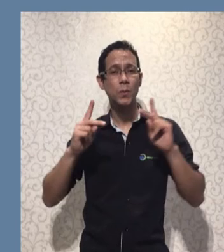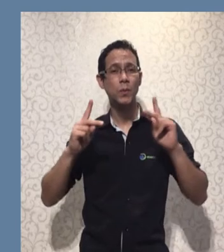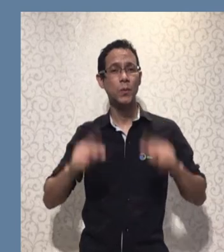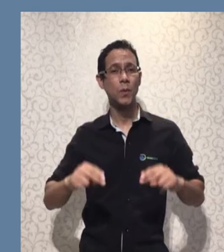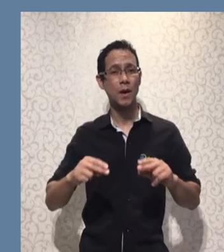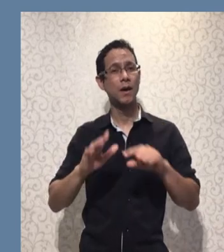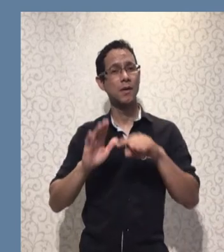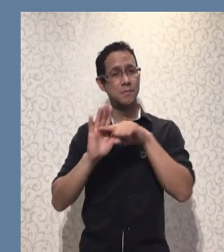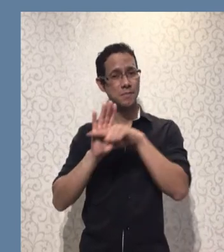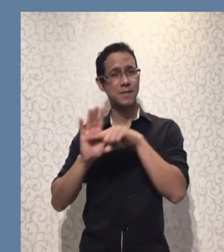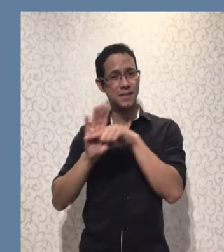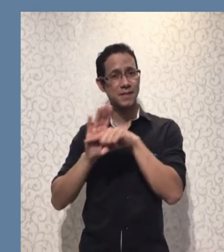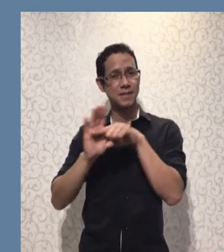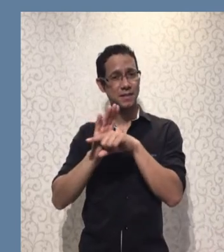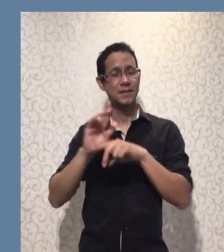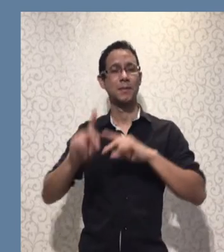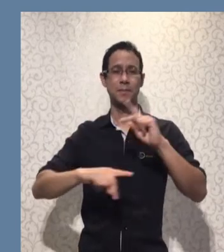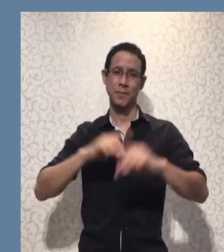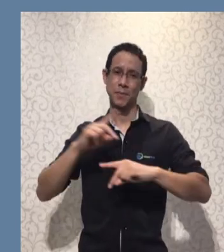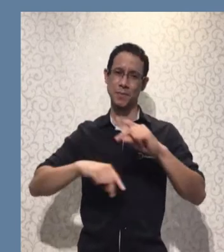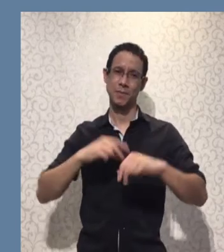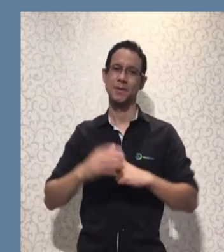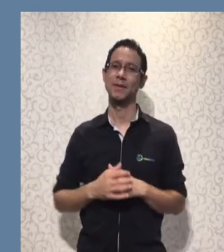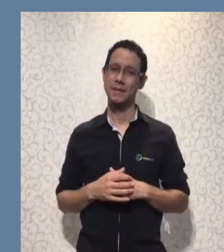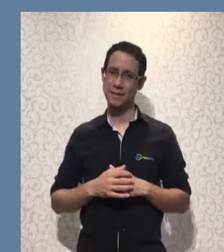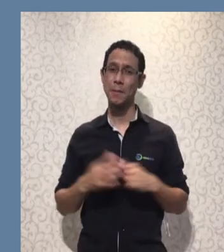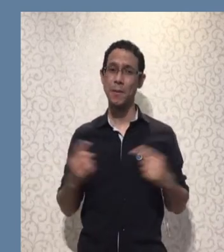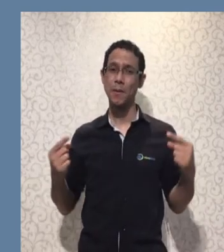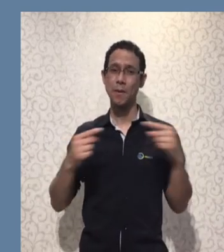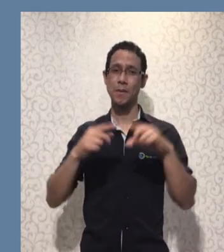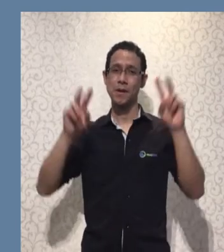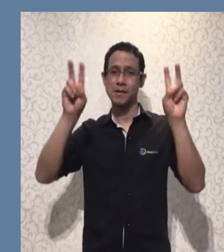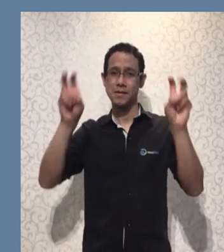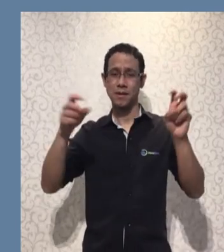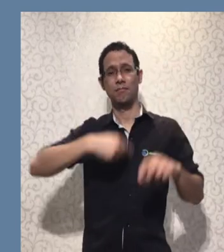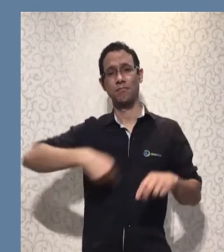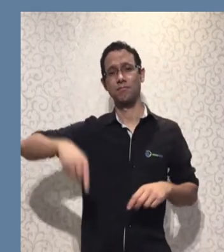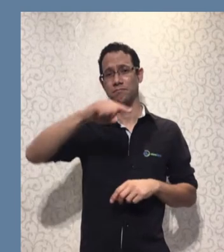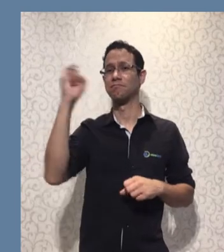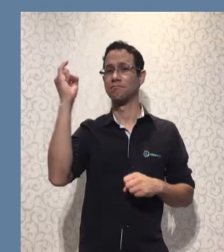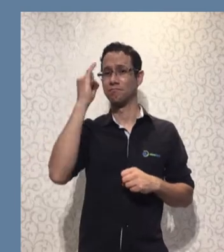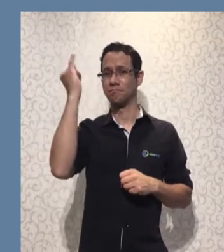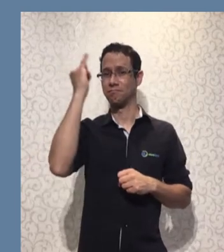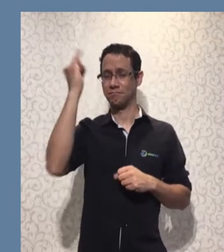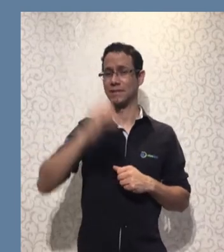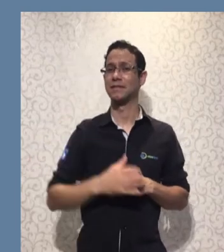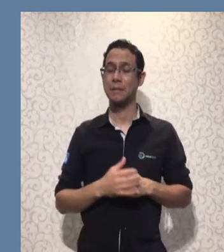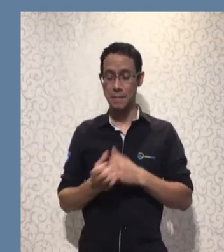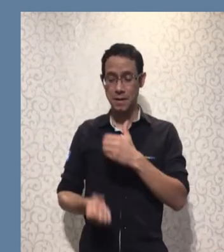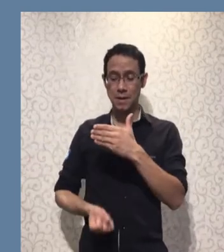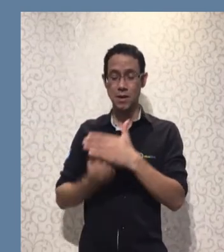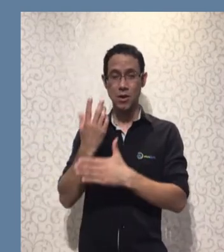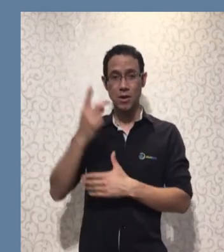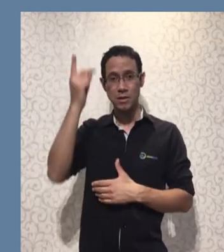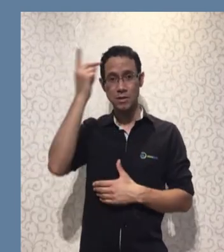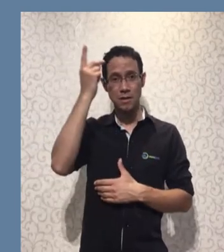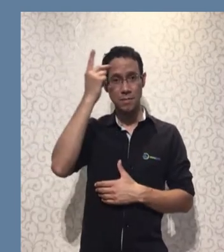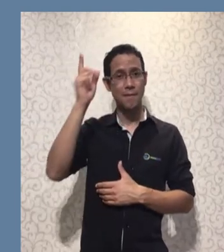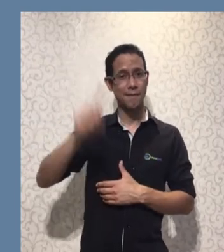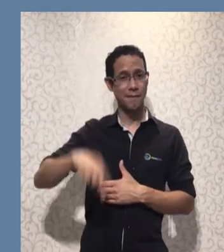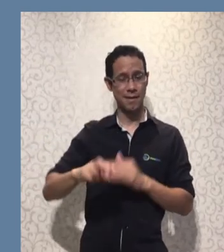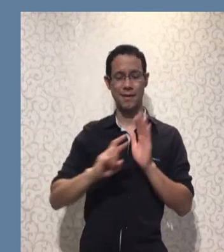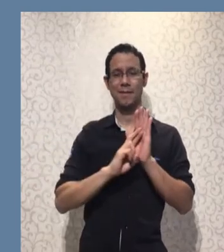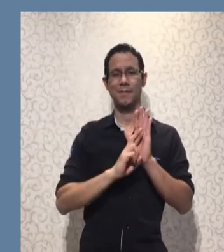E trabalhou com a questão que, para nós, é fundamental. A fundação da cidade de São Paulo é uma representação, né? E que